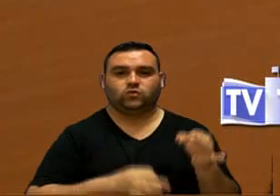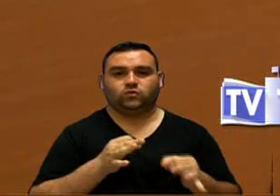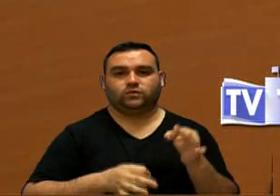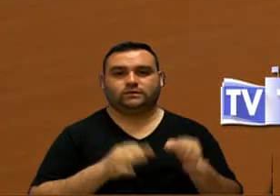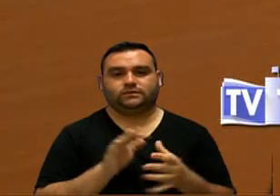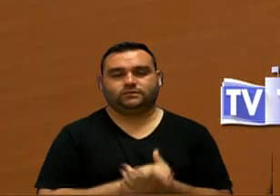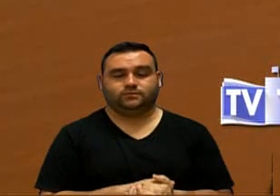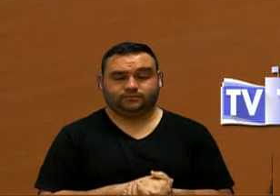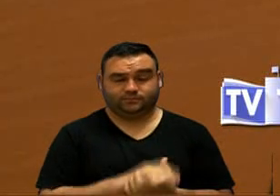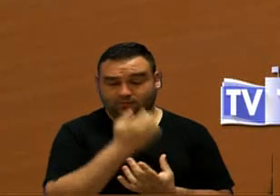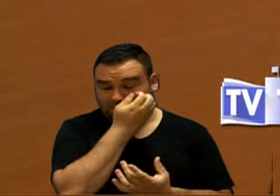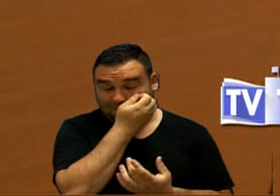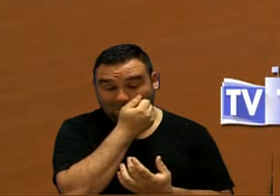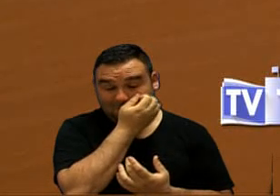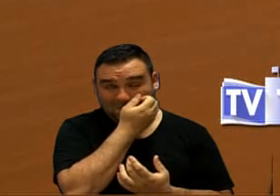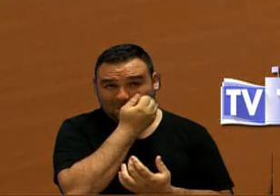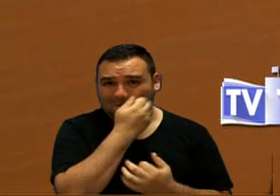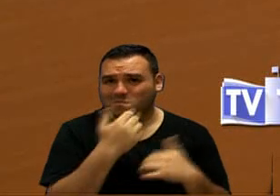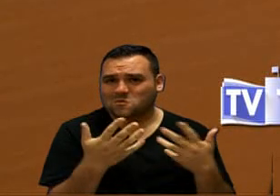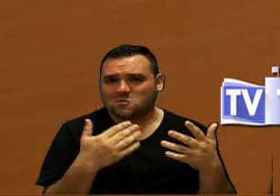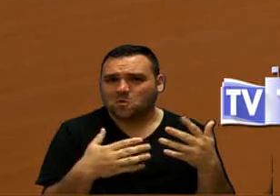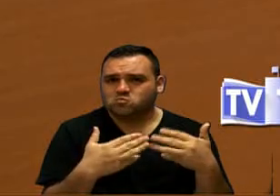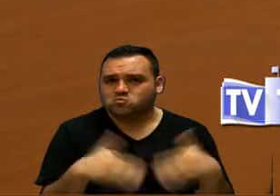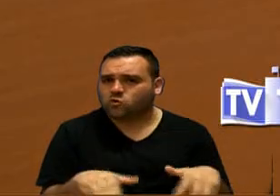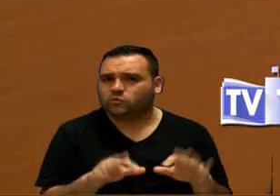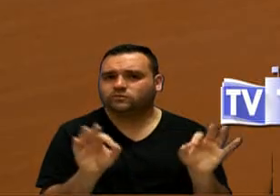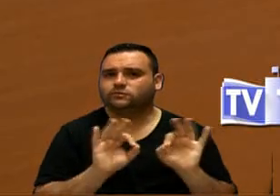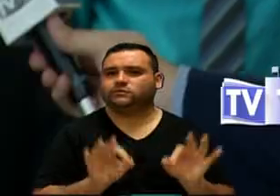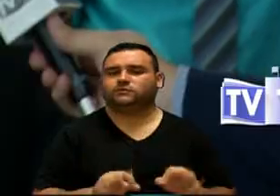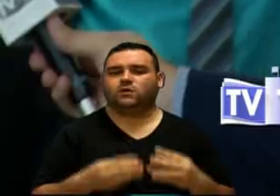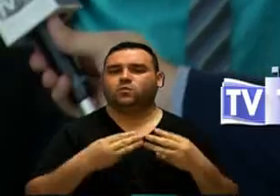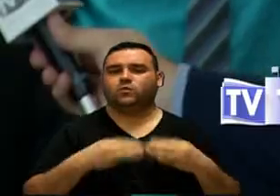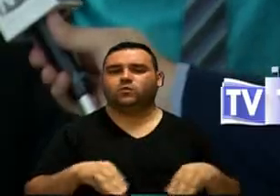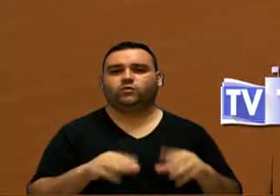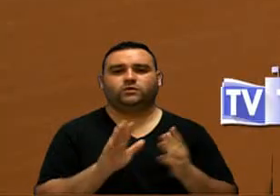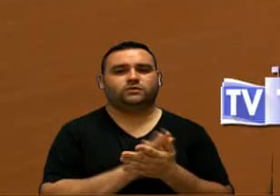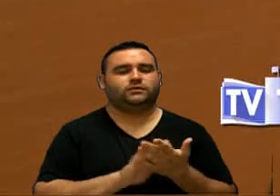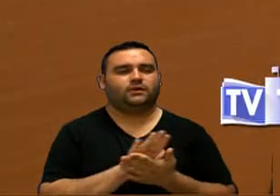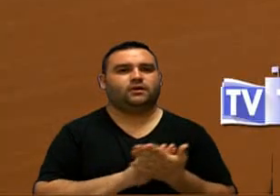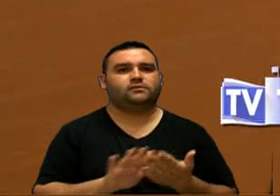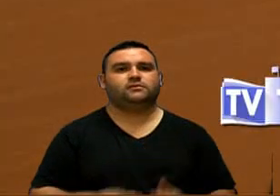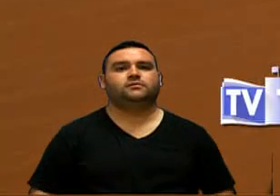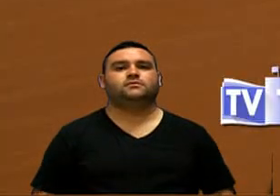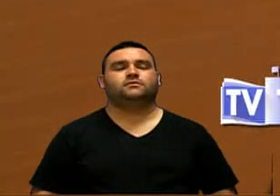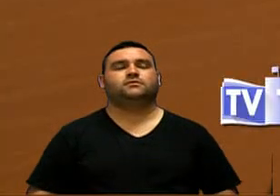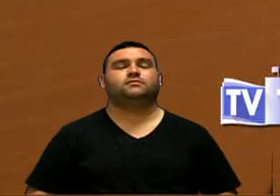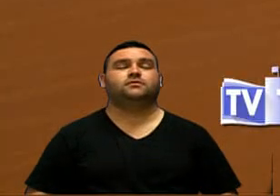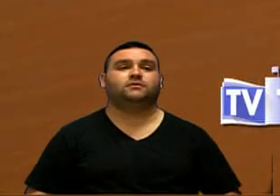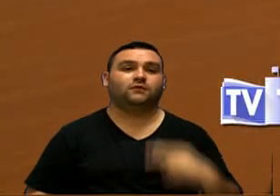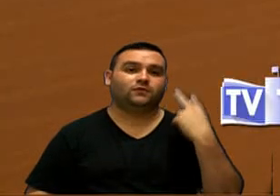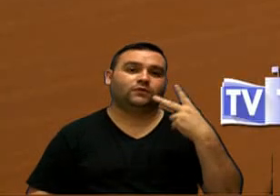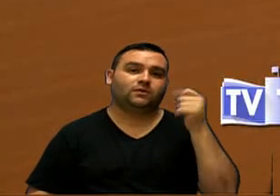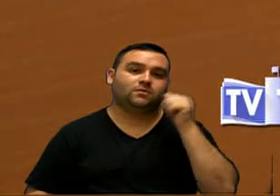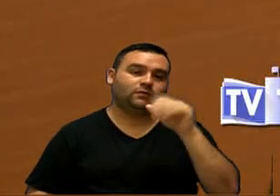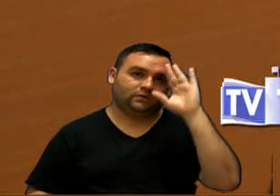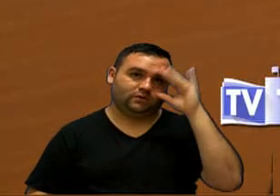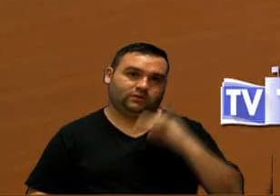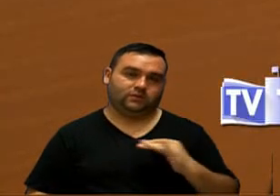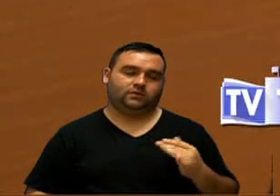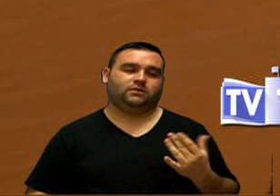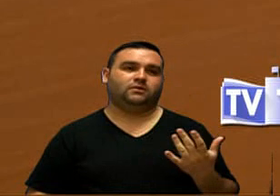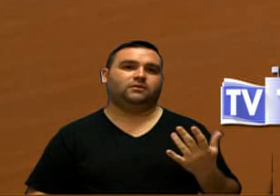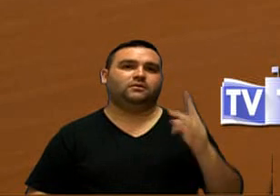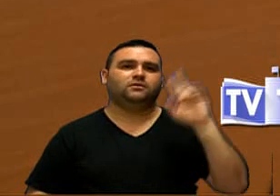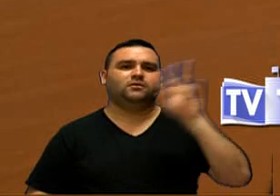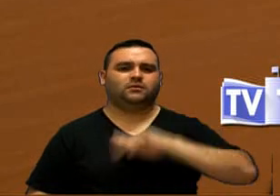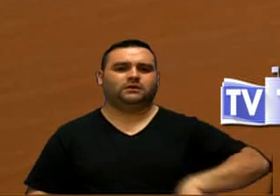Né? Então, não terá prejuízo. É isso. Vereadora Yara.